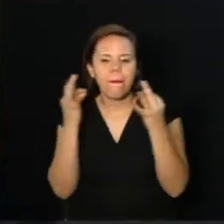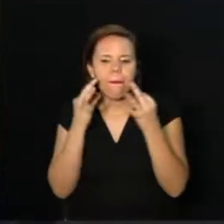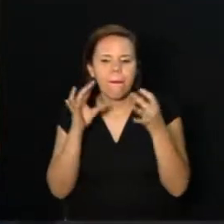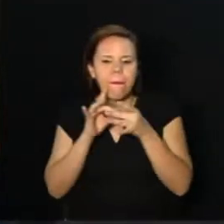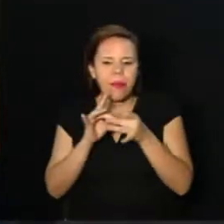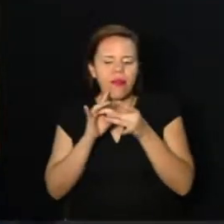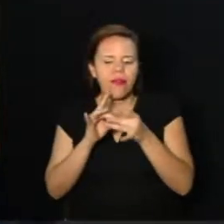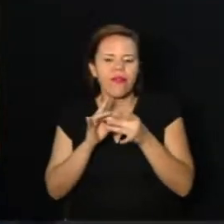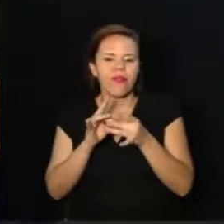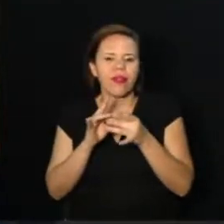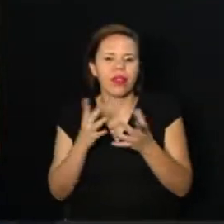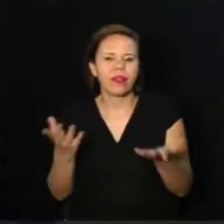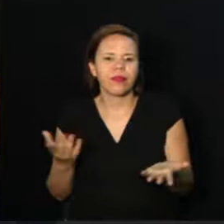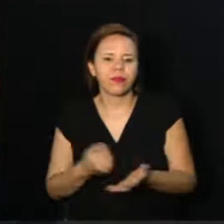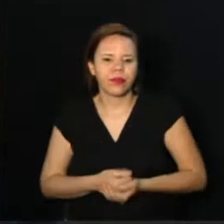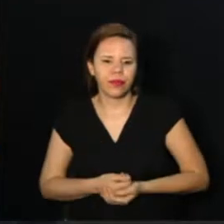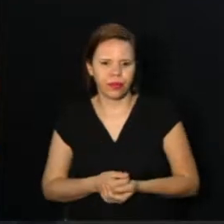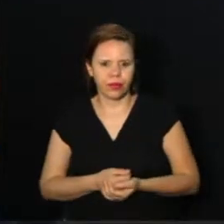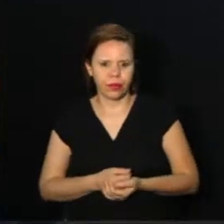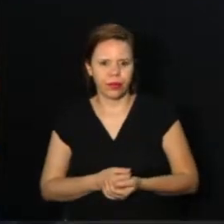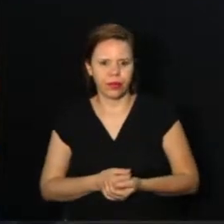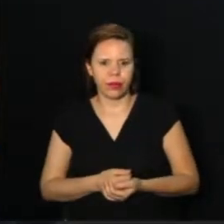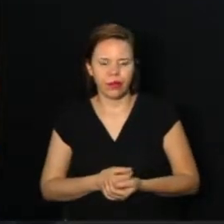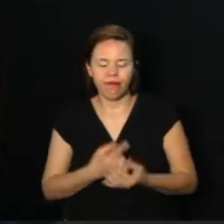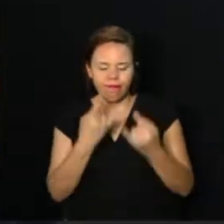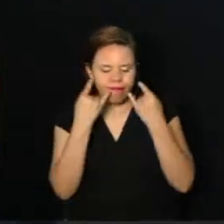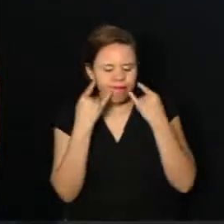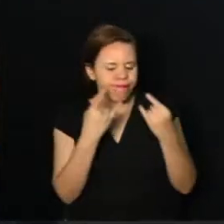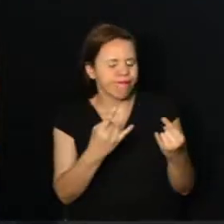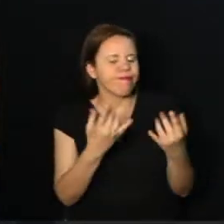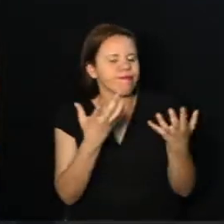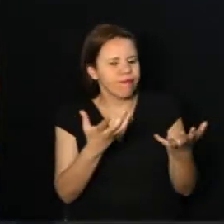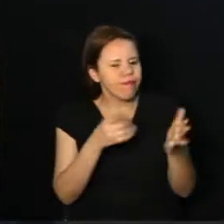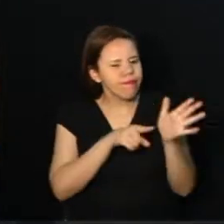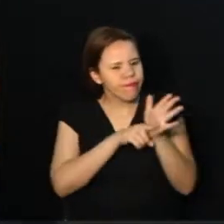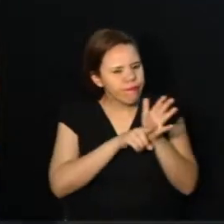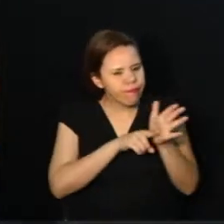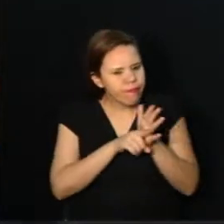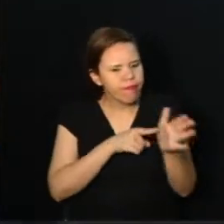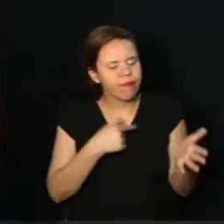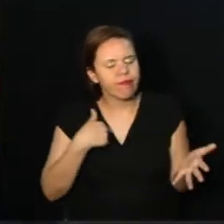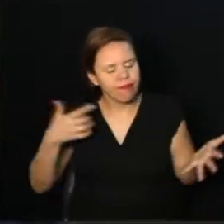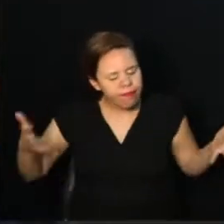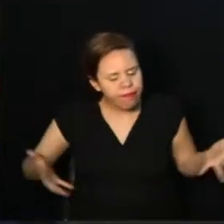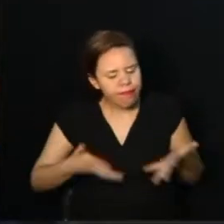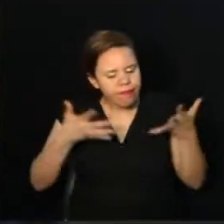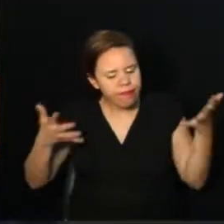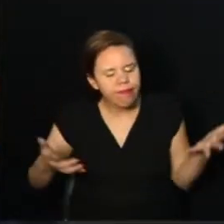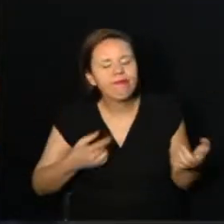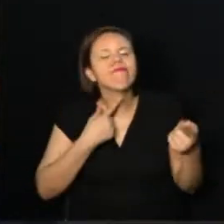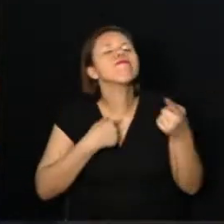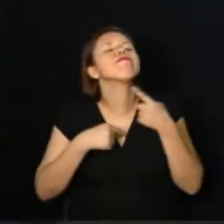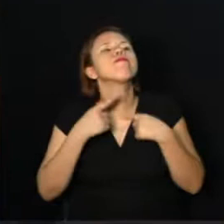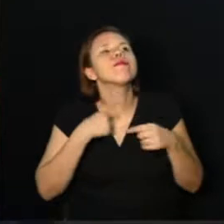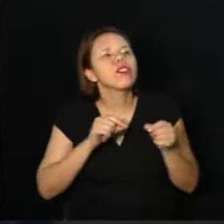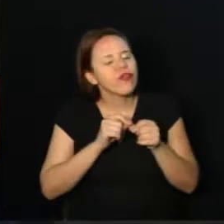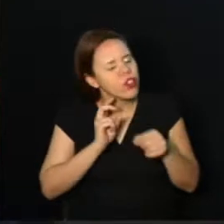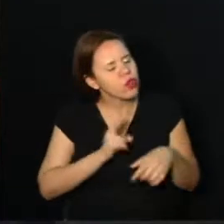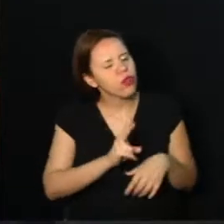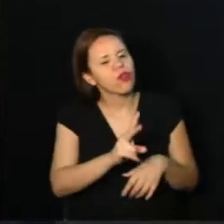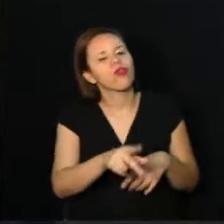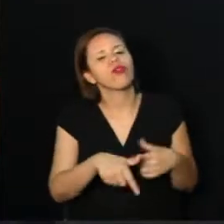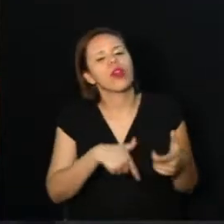Tão perfeito que ela me atrai, que ela me cativa e me faz